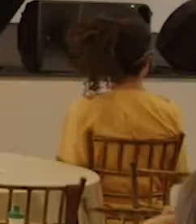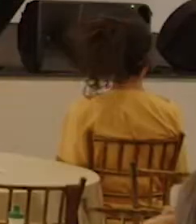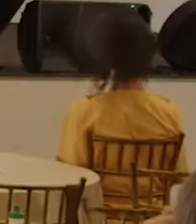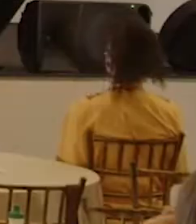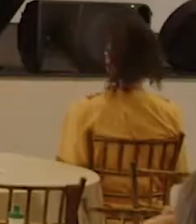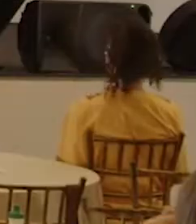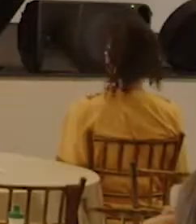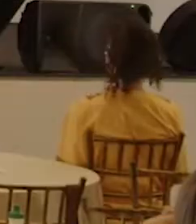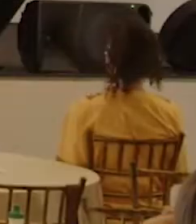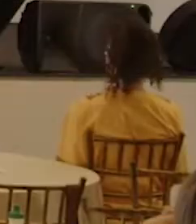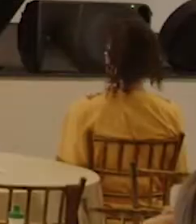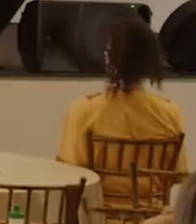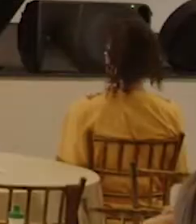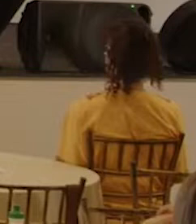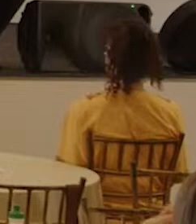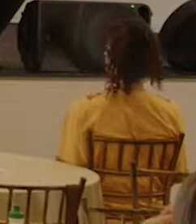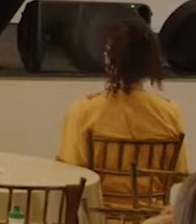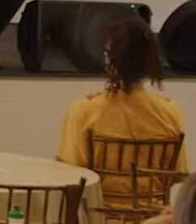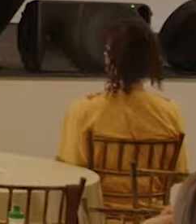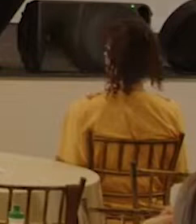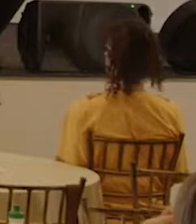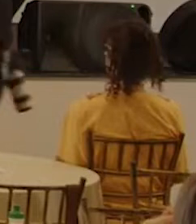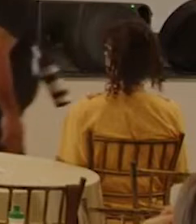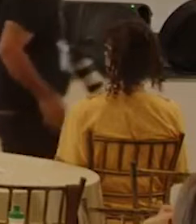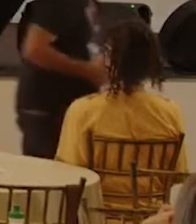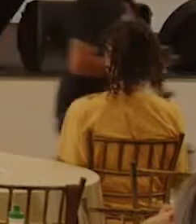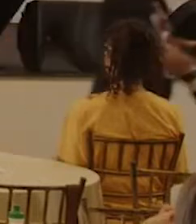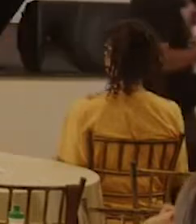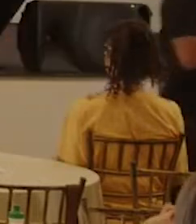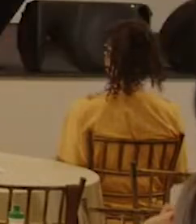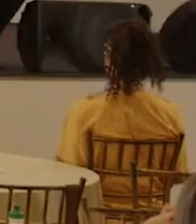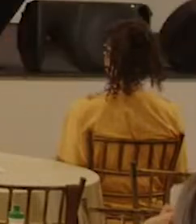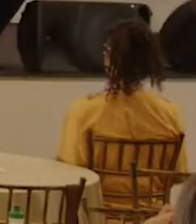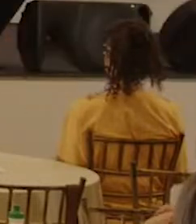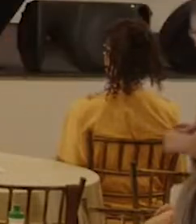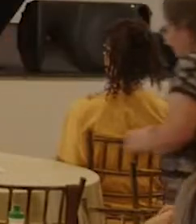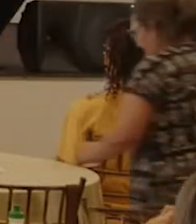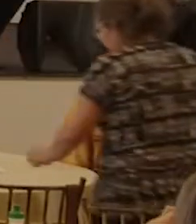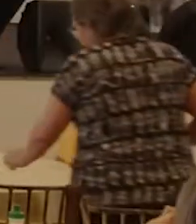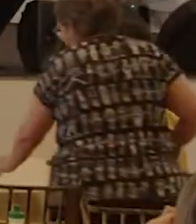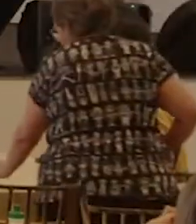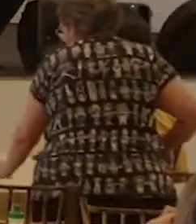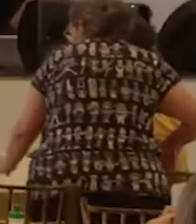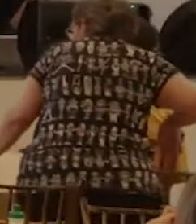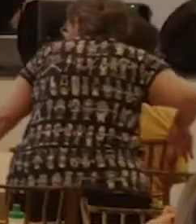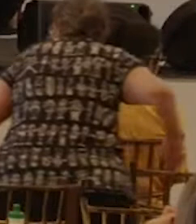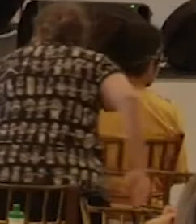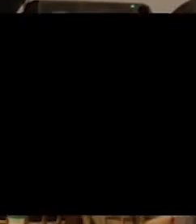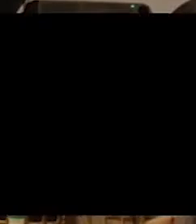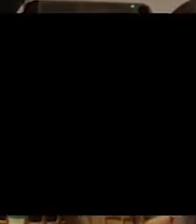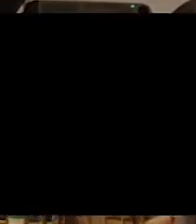nas juventudes. Algo absolutamente necessário de ser discutido, de ser compreendido. E a